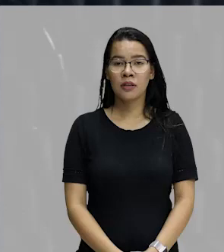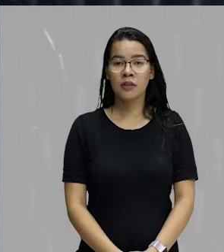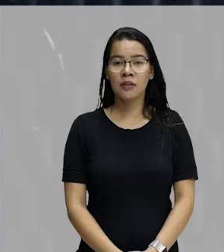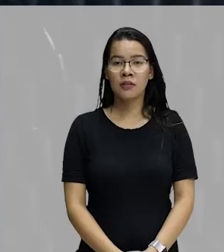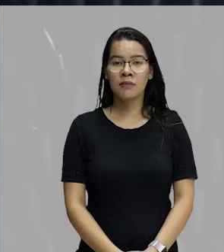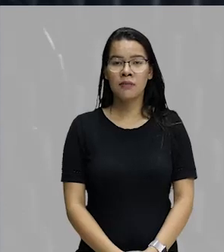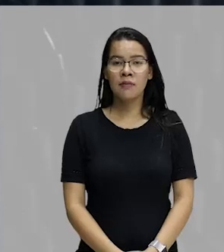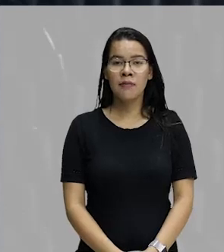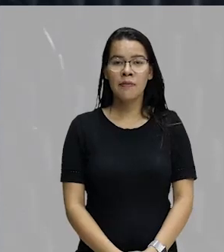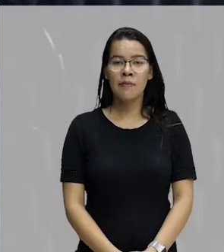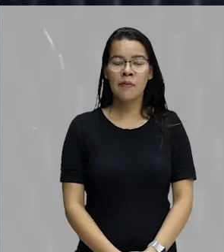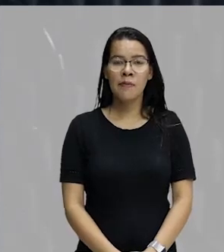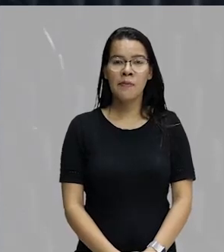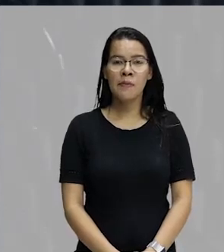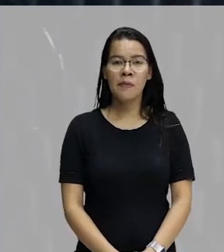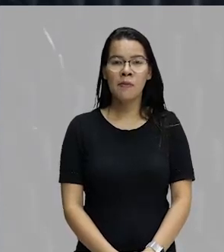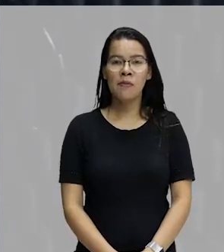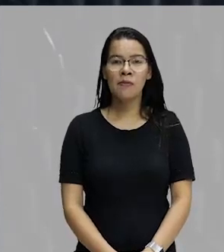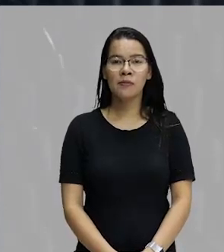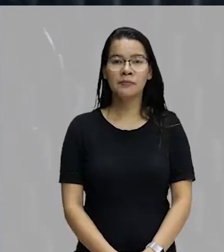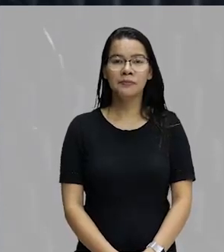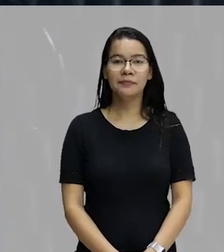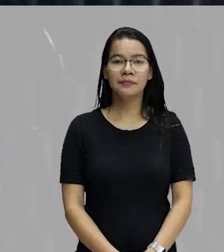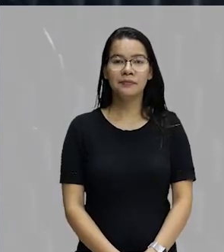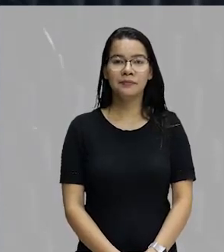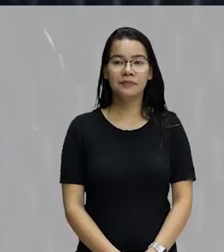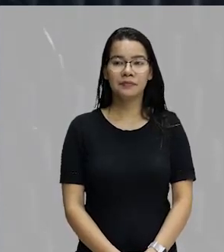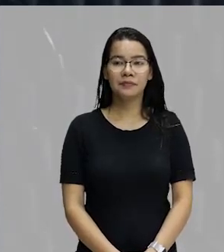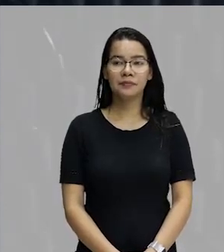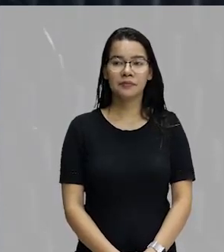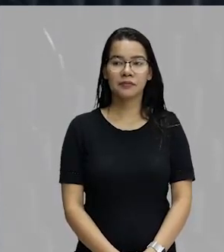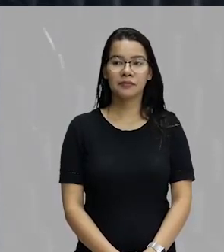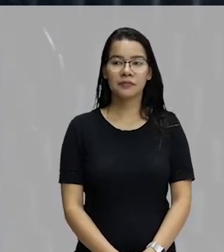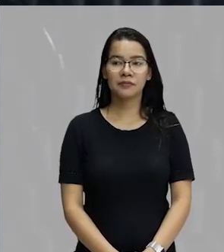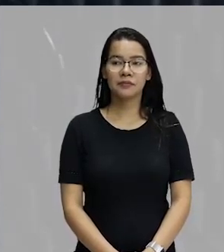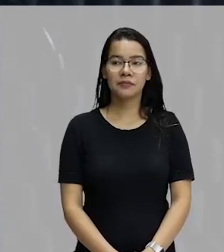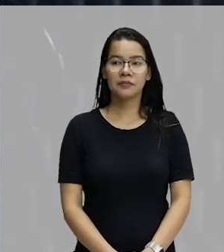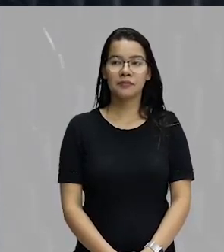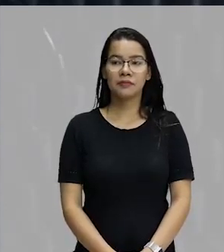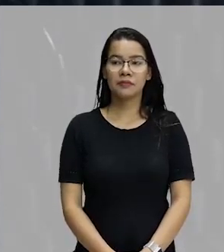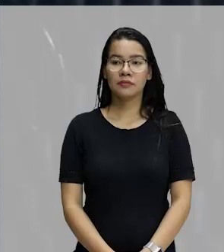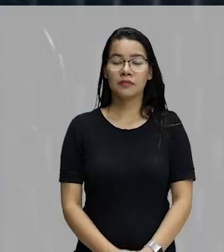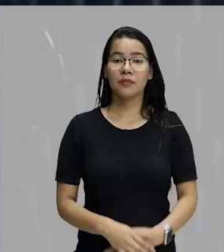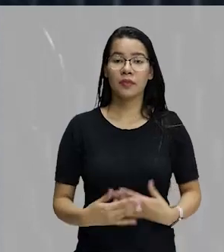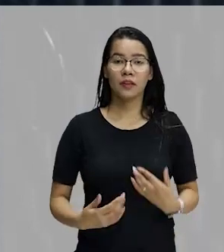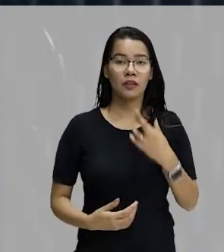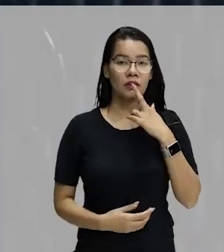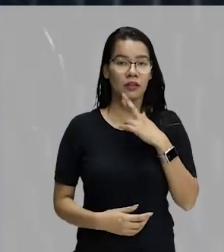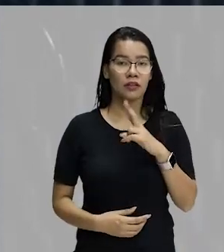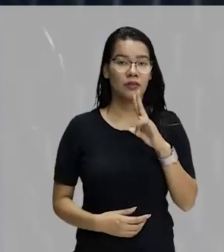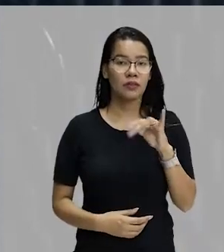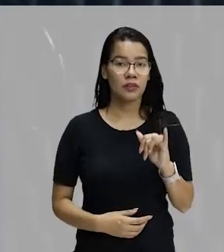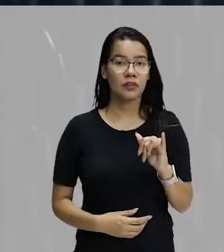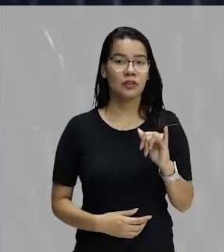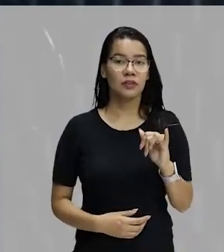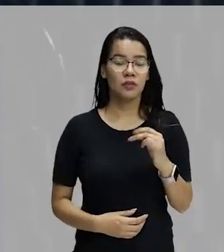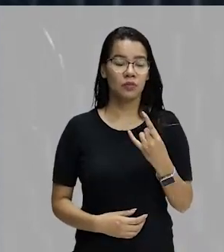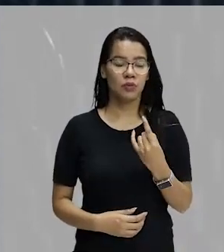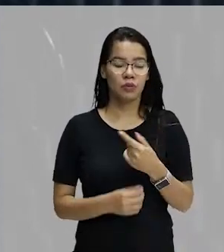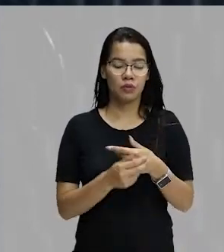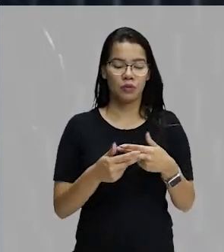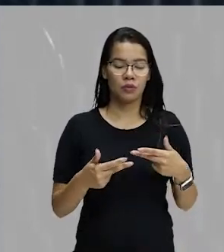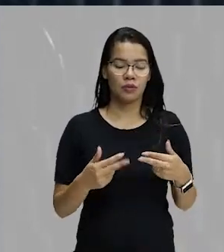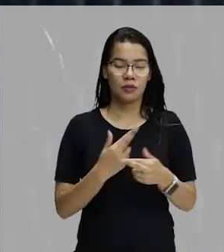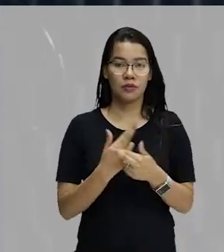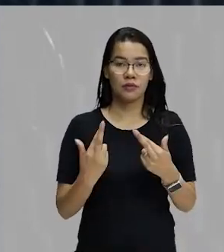obter informação sobre tempo. Ele partiu ontem, ele partiu às 6 da manhã, então a resposta vai ser algo relacionado